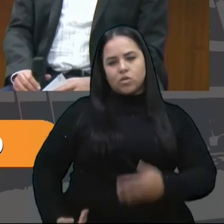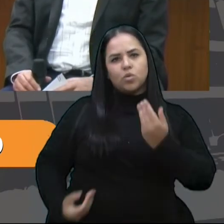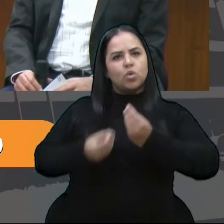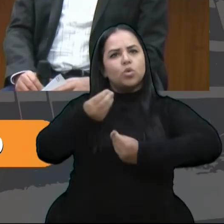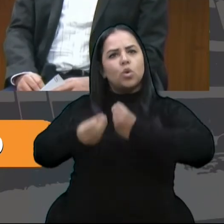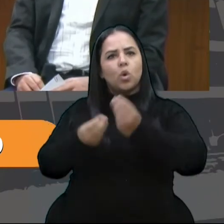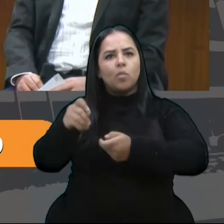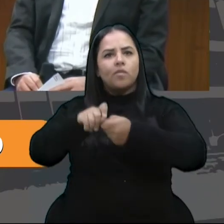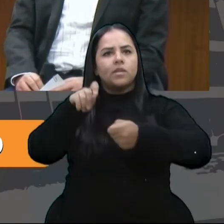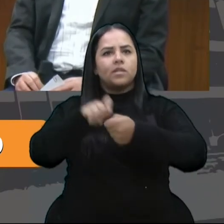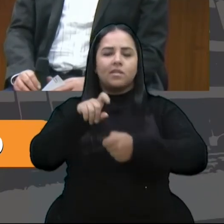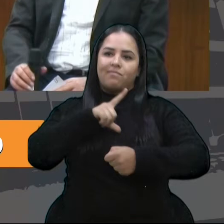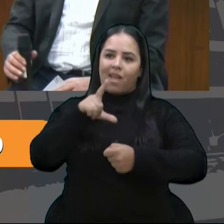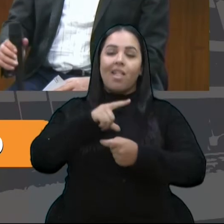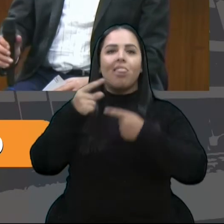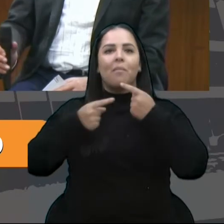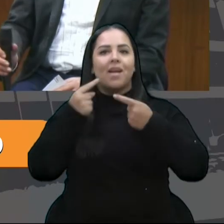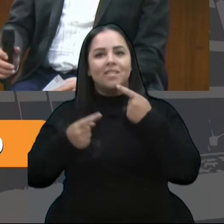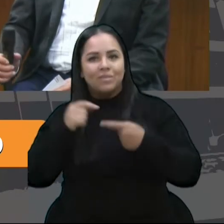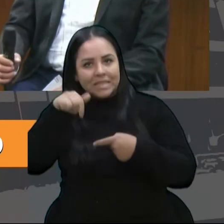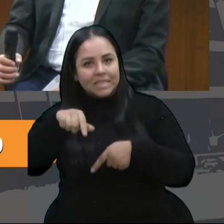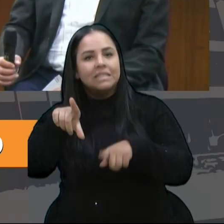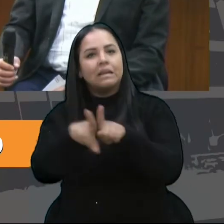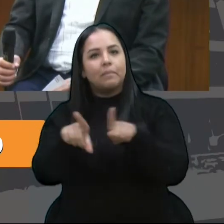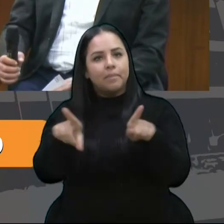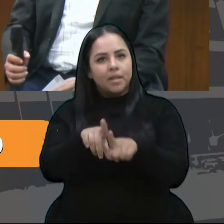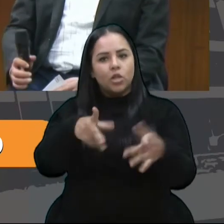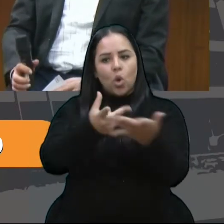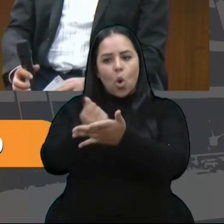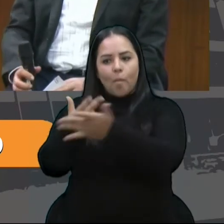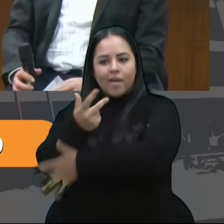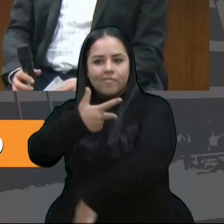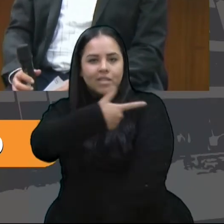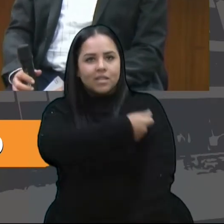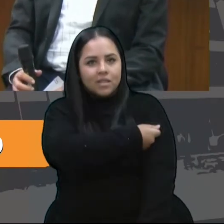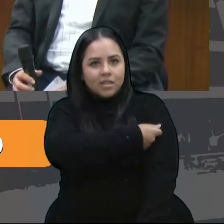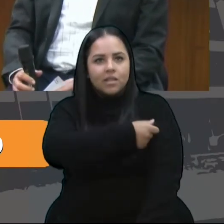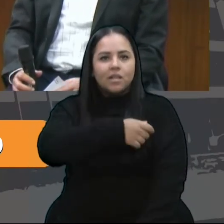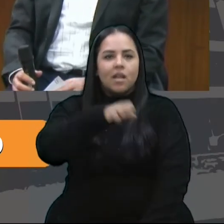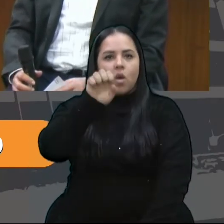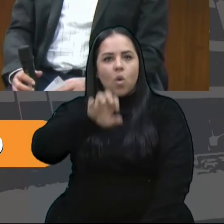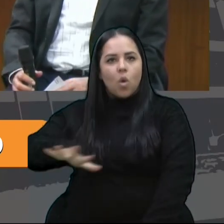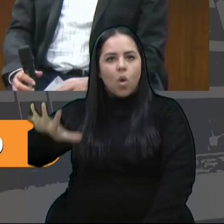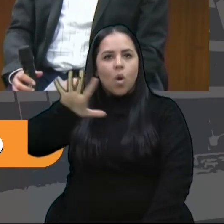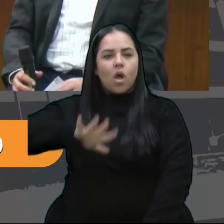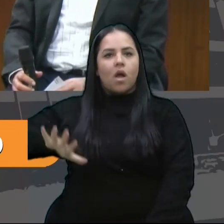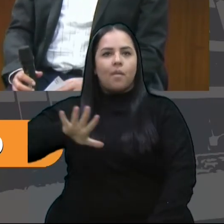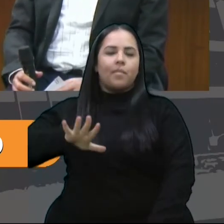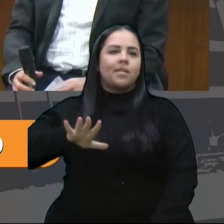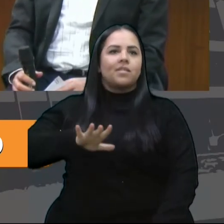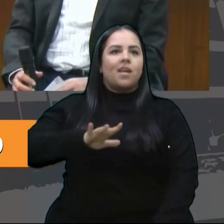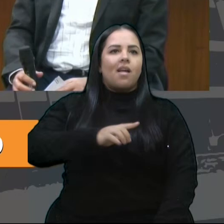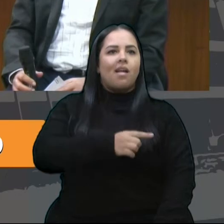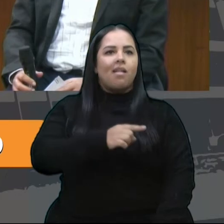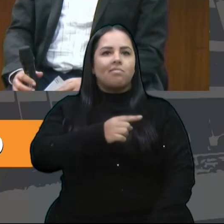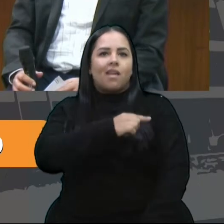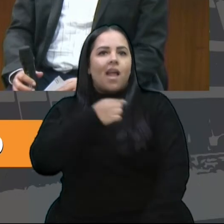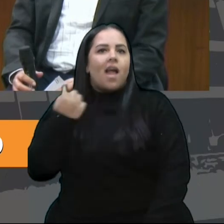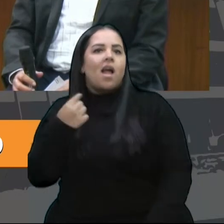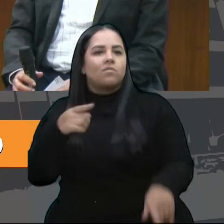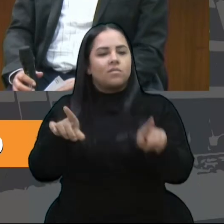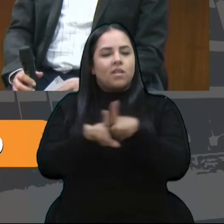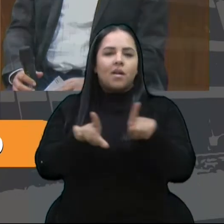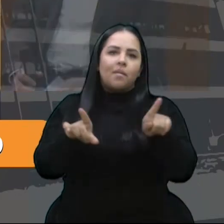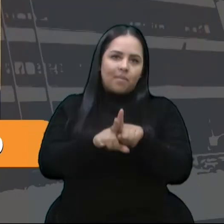Está havendo muitas críticas aqui também em relação às compras de vacinas por parte da Europa, com atrasos nas entregas.